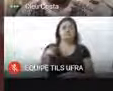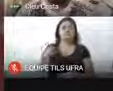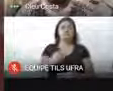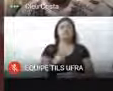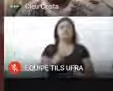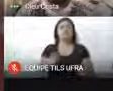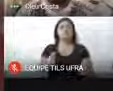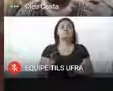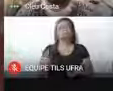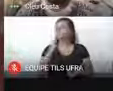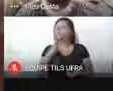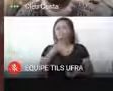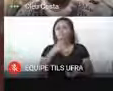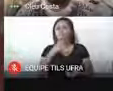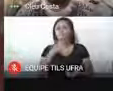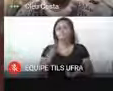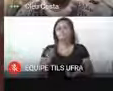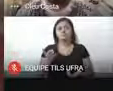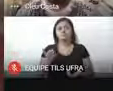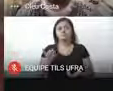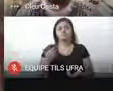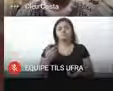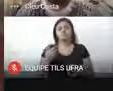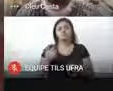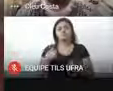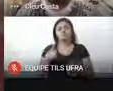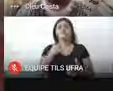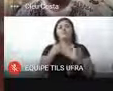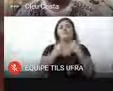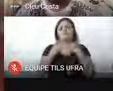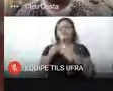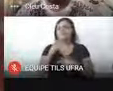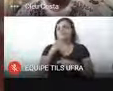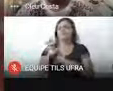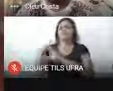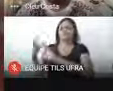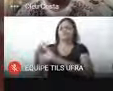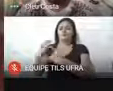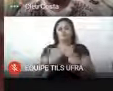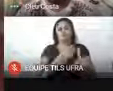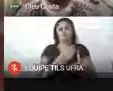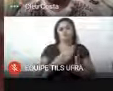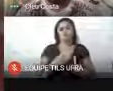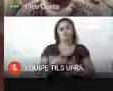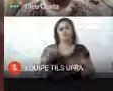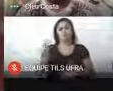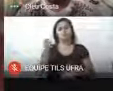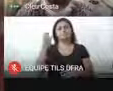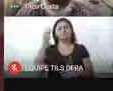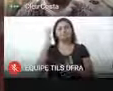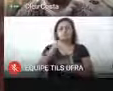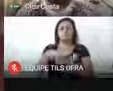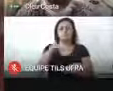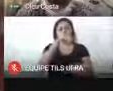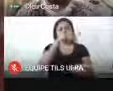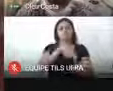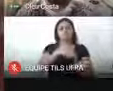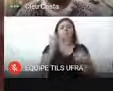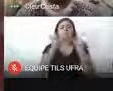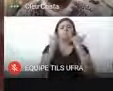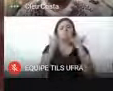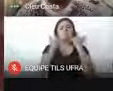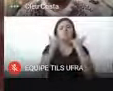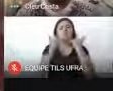nem conhece mesmo, né, eu mesmo gostaria de conhecer essas comunidades e tudo. Então, é muito importante esses dados nos